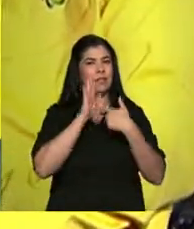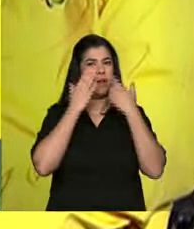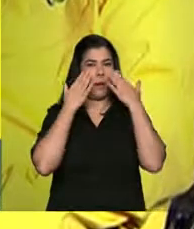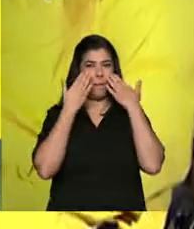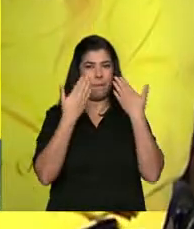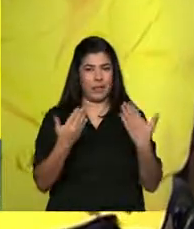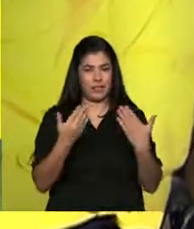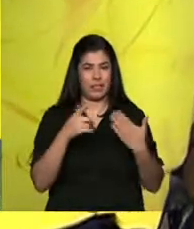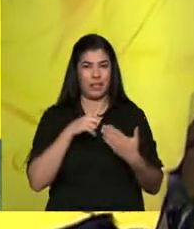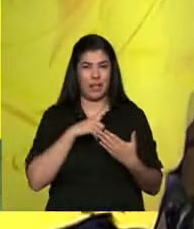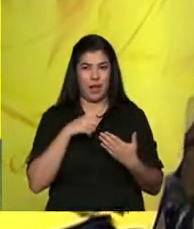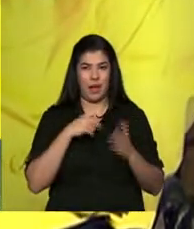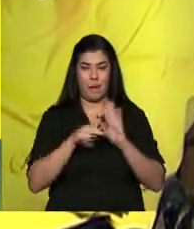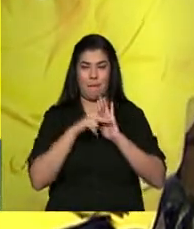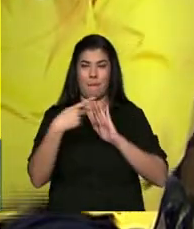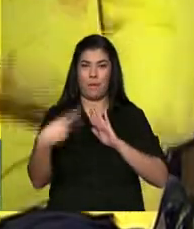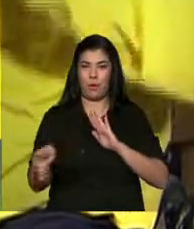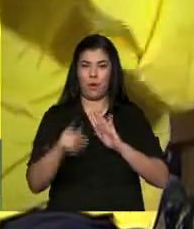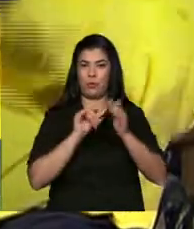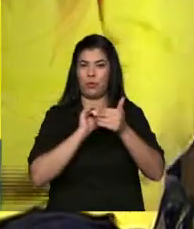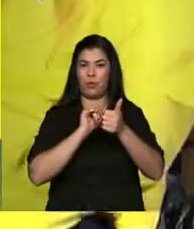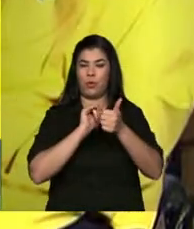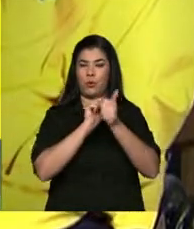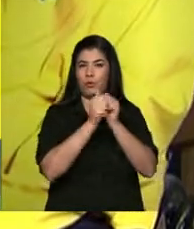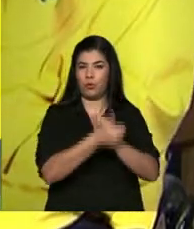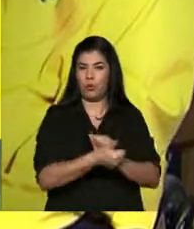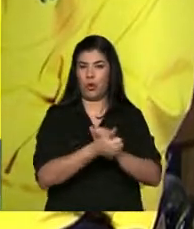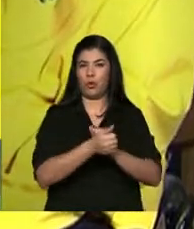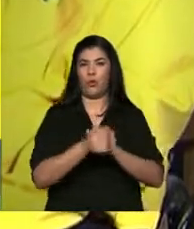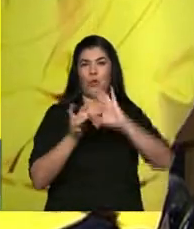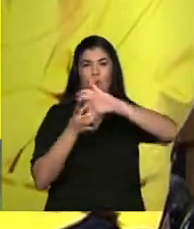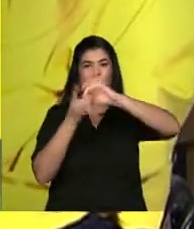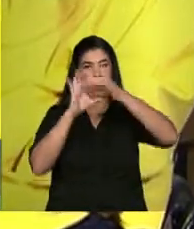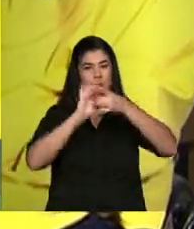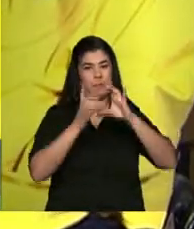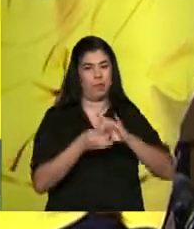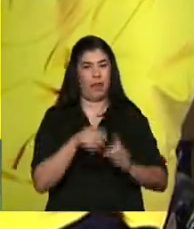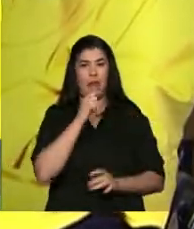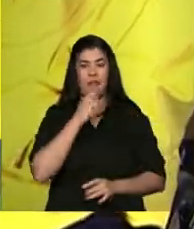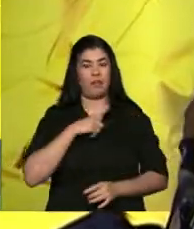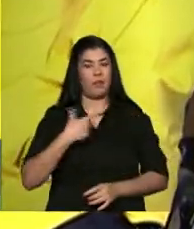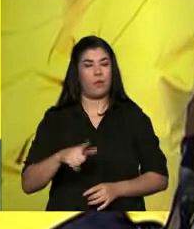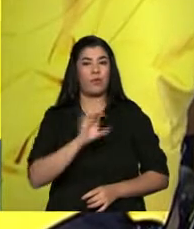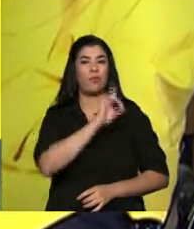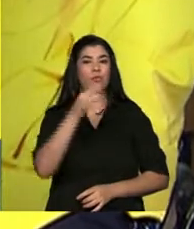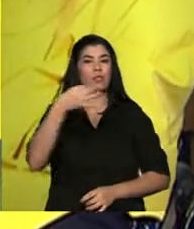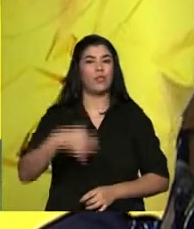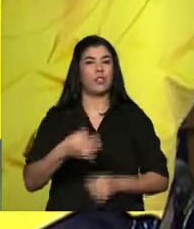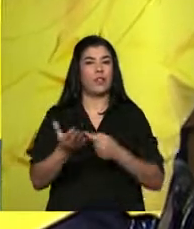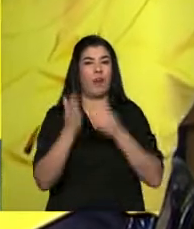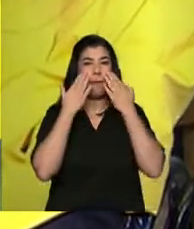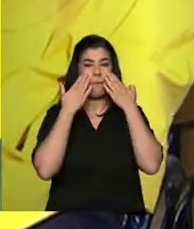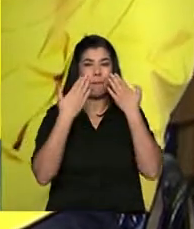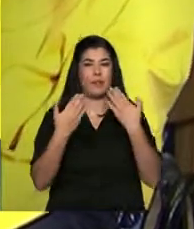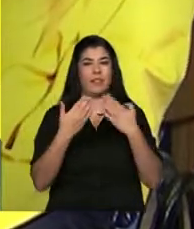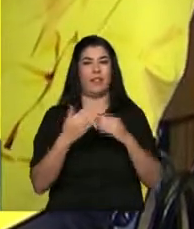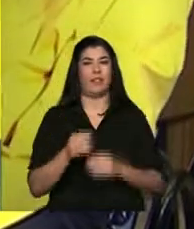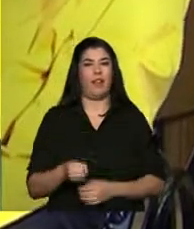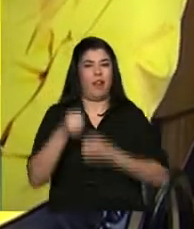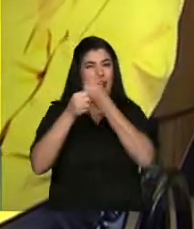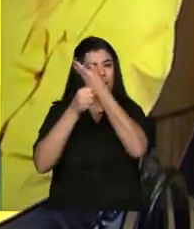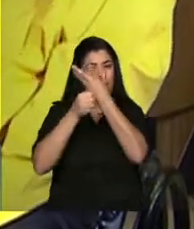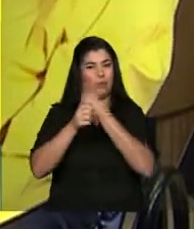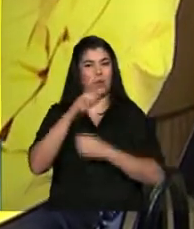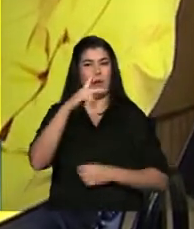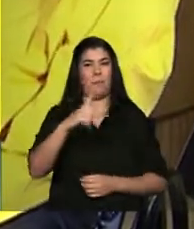dos Olímpicos, né? A Paralímpica vai ser posteriormente, né? A gente ainda não tem a data precisa ainda, mas a gente já está aqui dando uma esquentada,